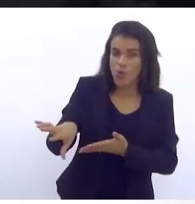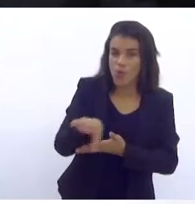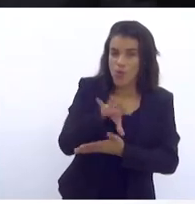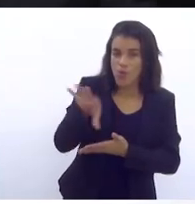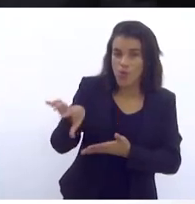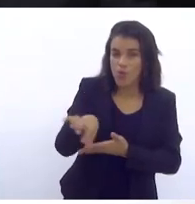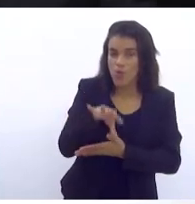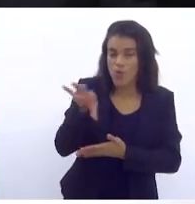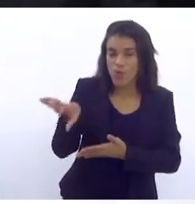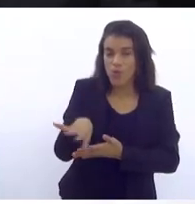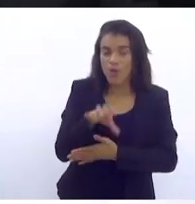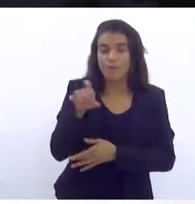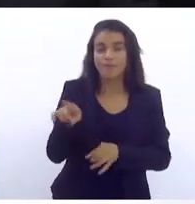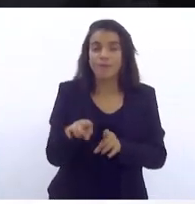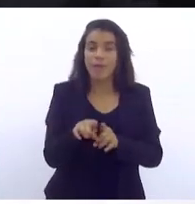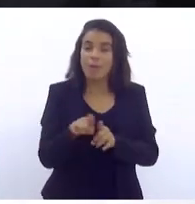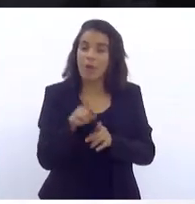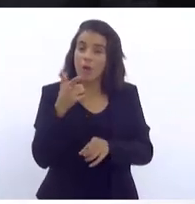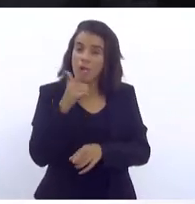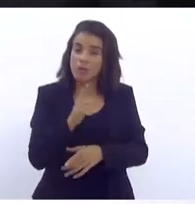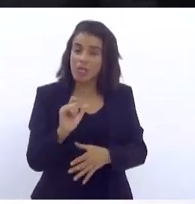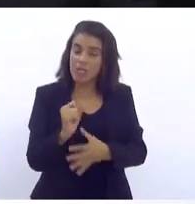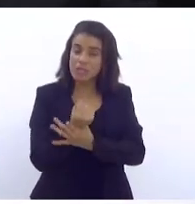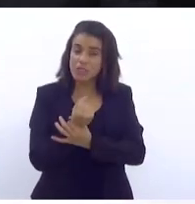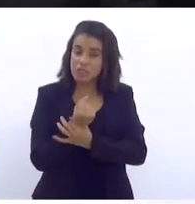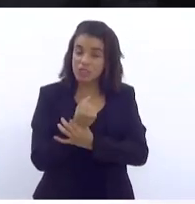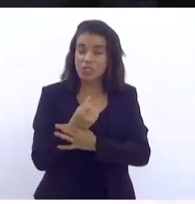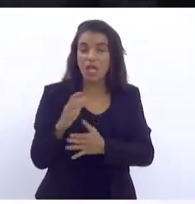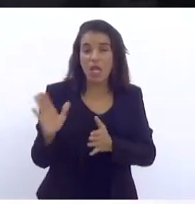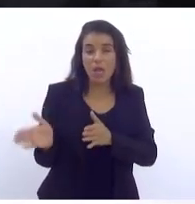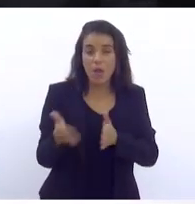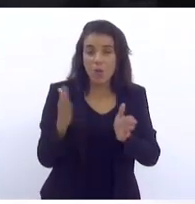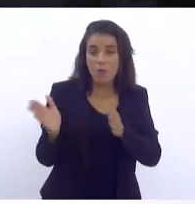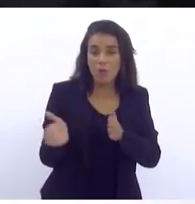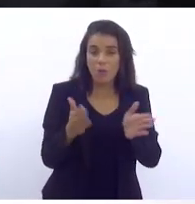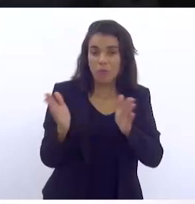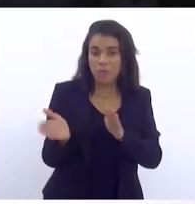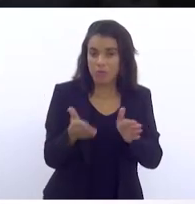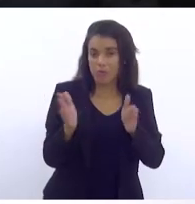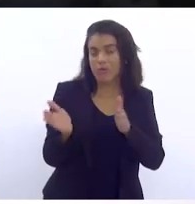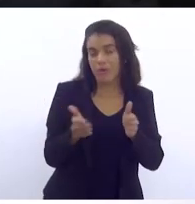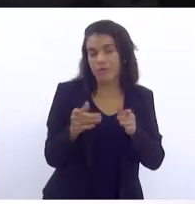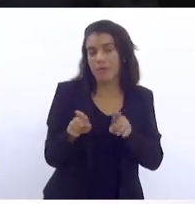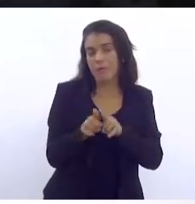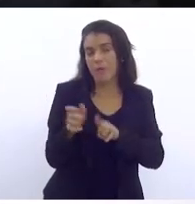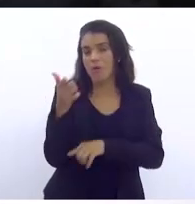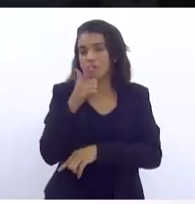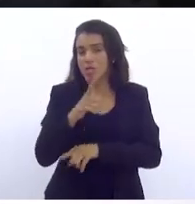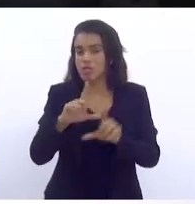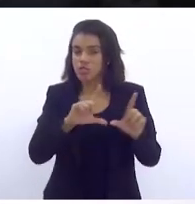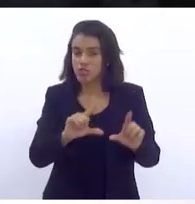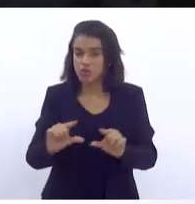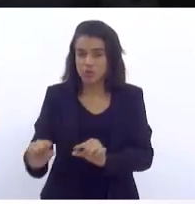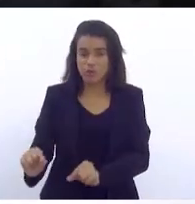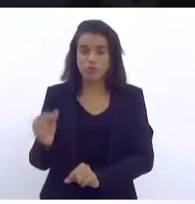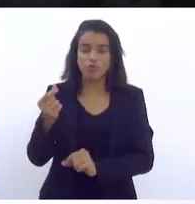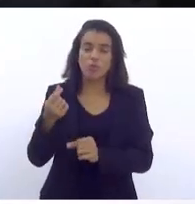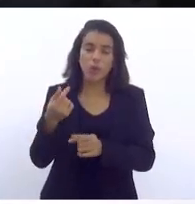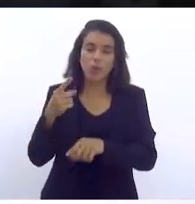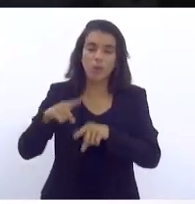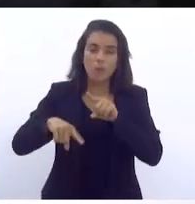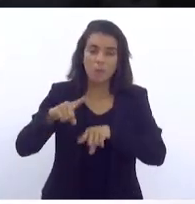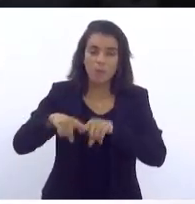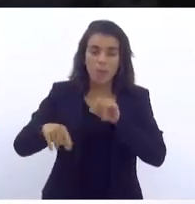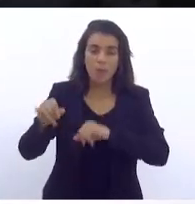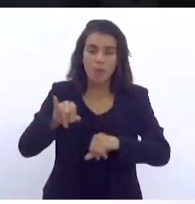isso a gente consegue garantir uma quantidade e uma vez melhorada a qualidade dessa água bruta a gente também consegue diminuir os custos de produto químico